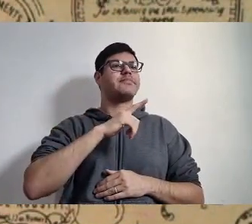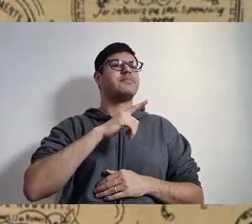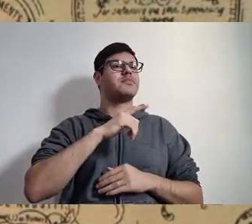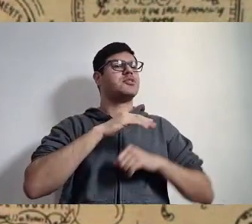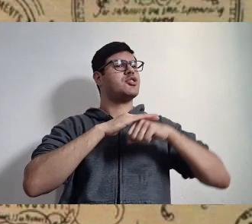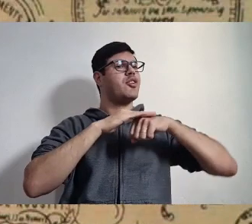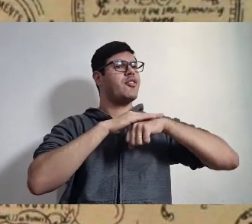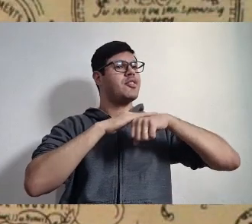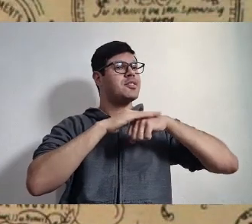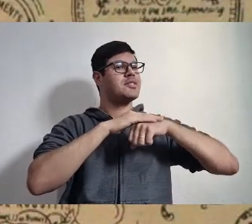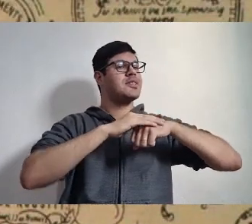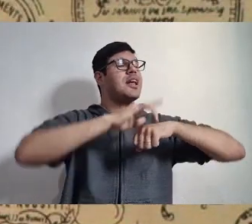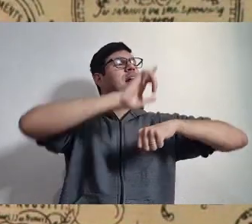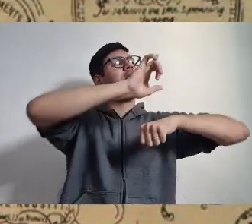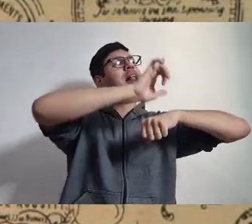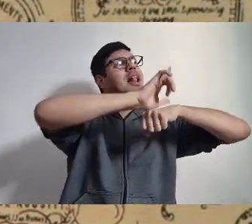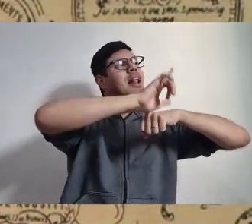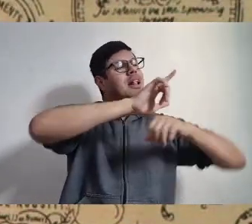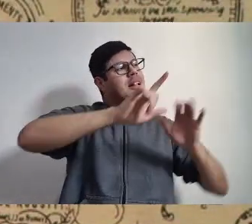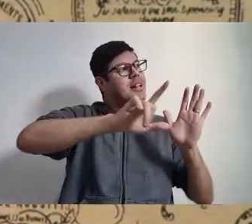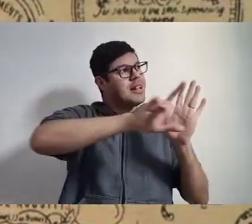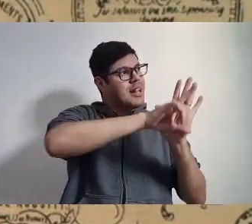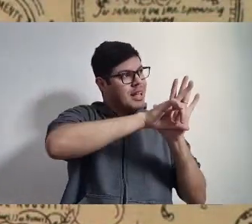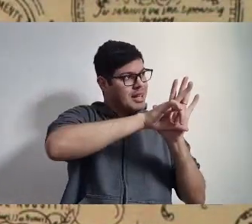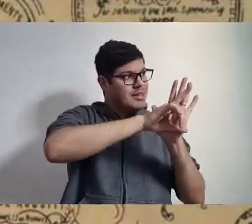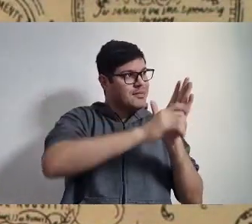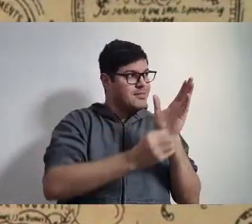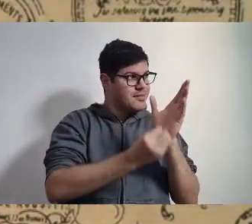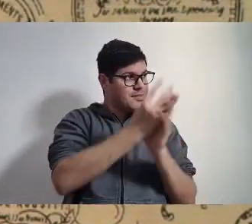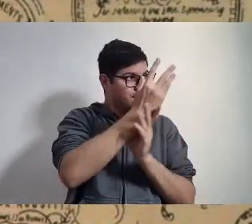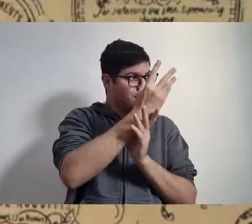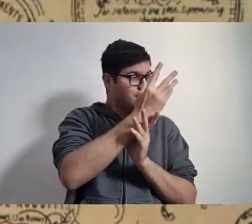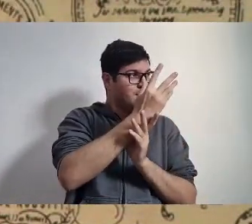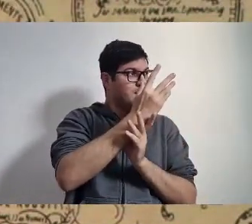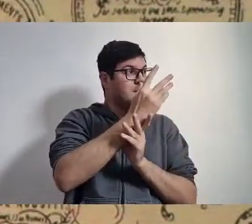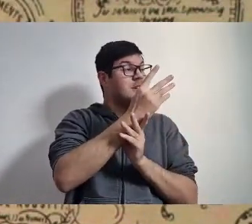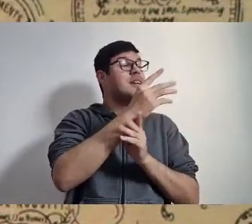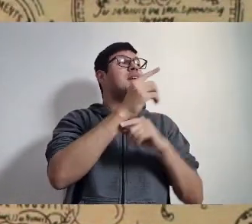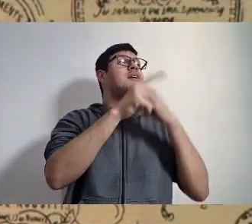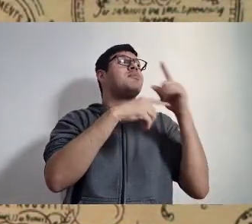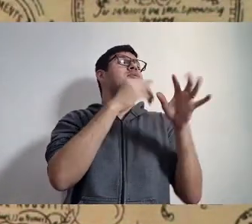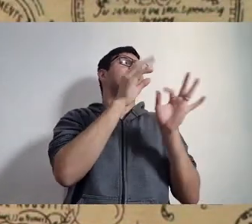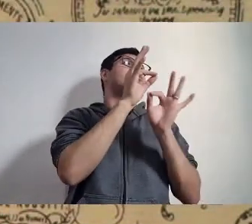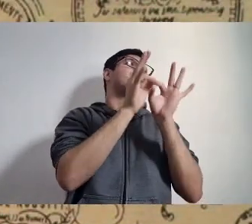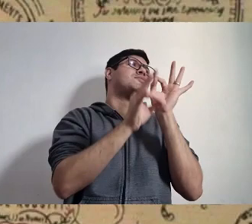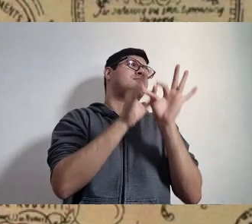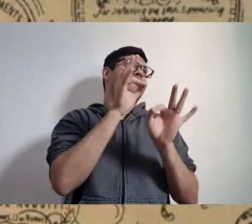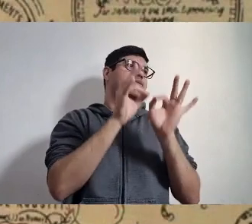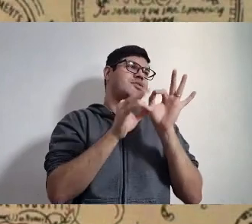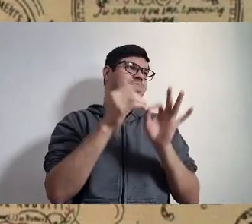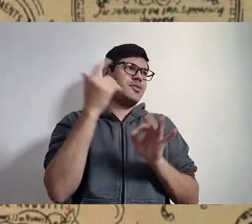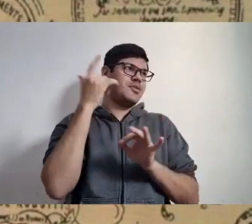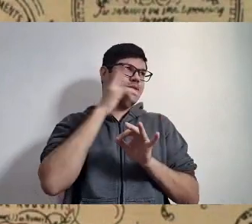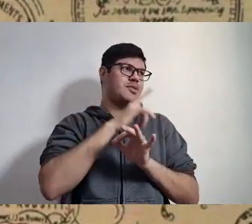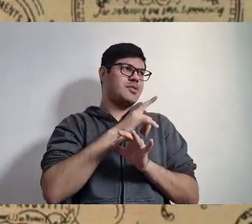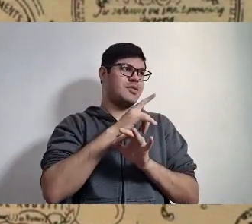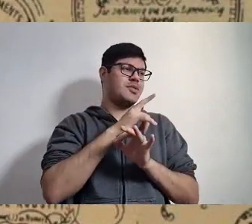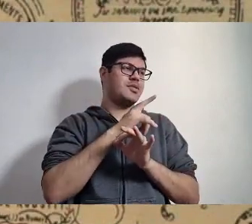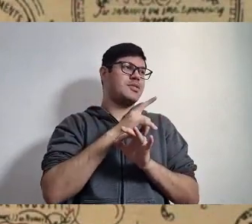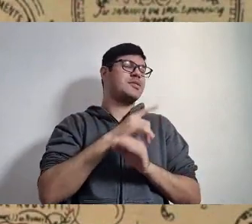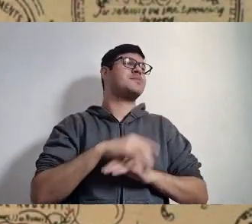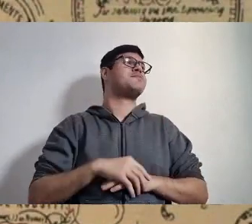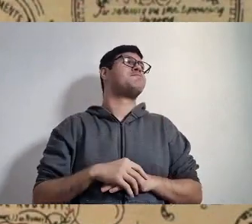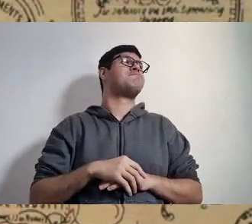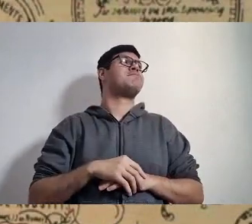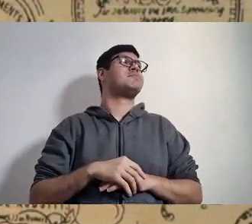a lei, né, porque tem que alterar a loma. Sim. Só que daí juridicamente, ele conseguiu, através da justiça,